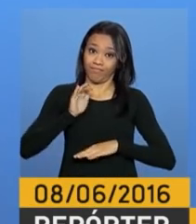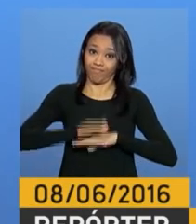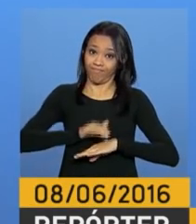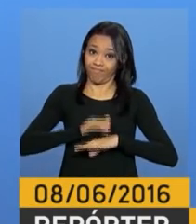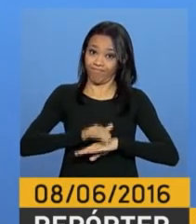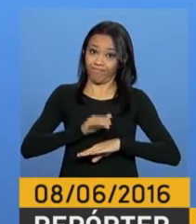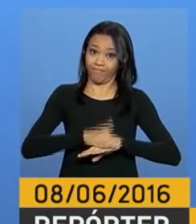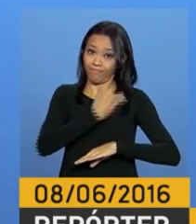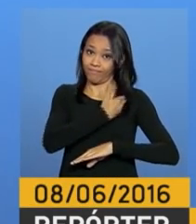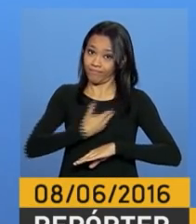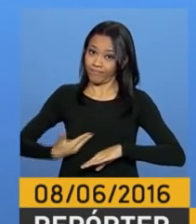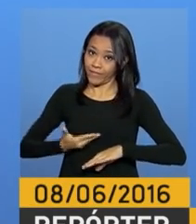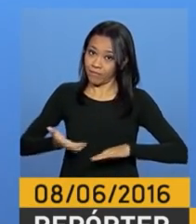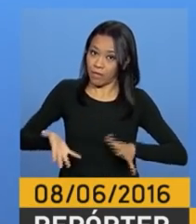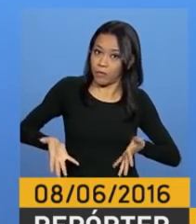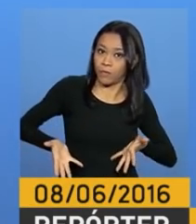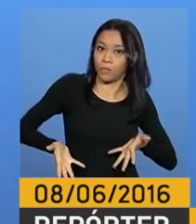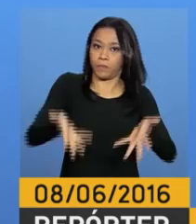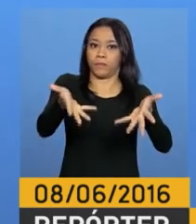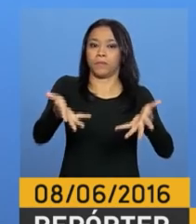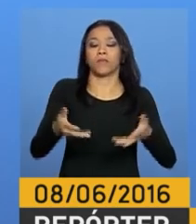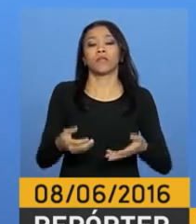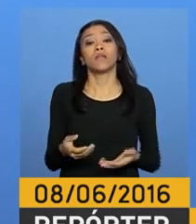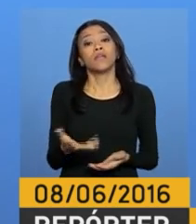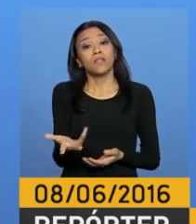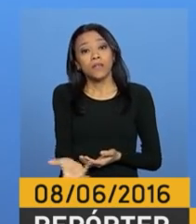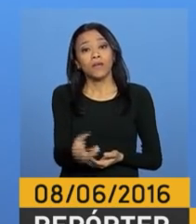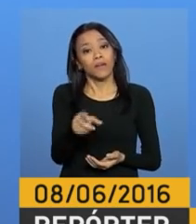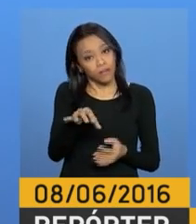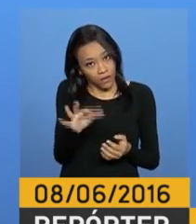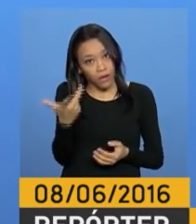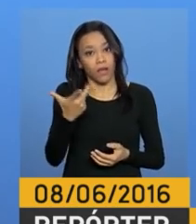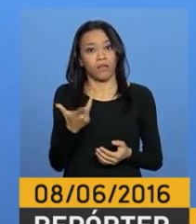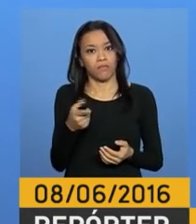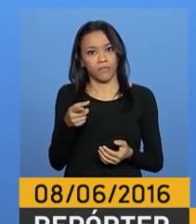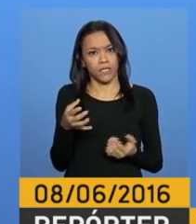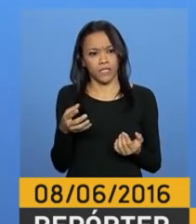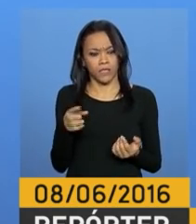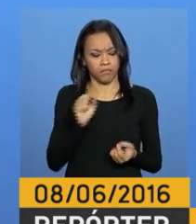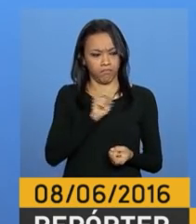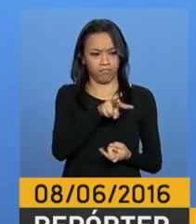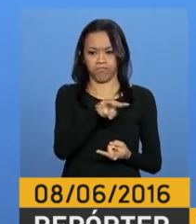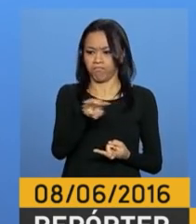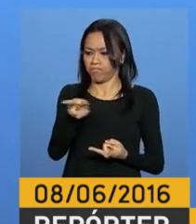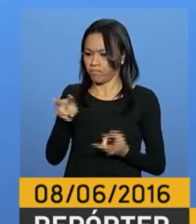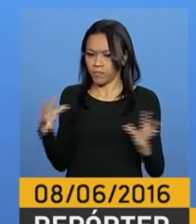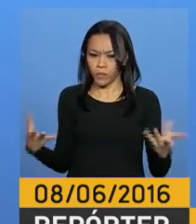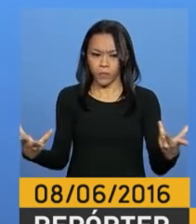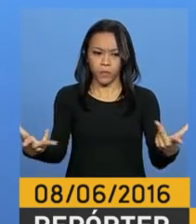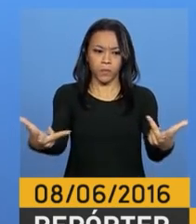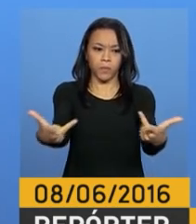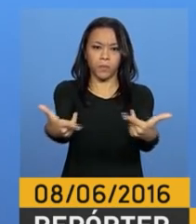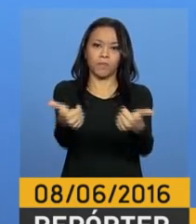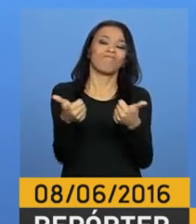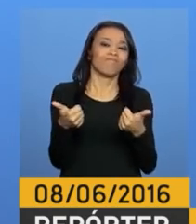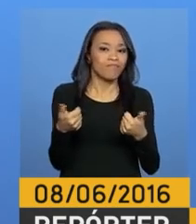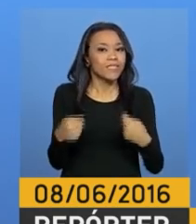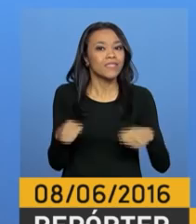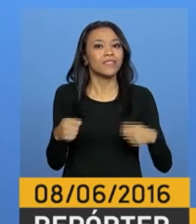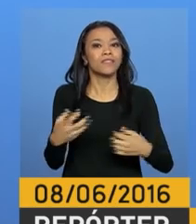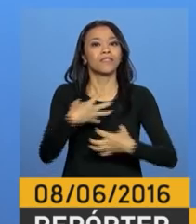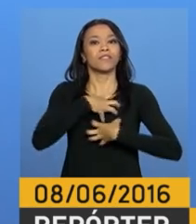empurrada final e lógico que para que isso tenha eficiência é necessário que se dê a segurança